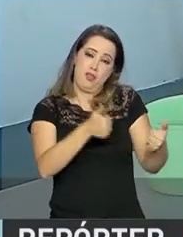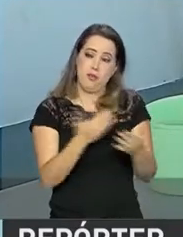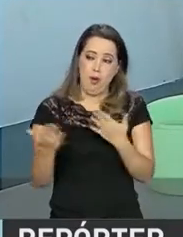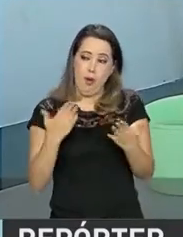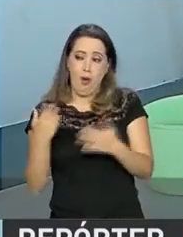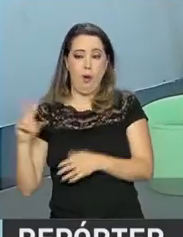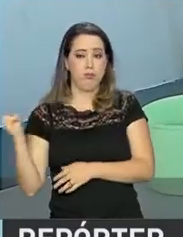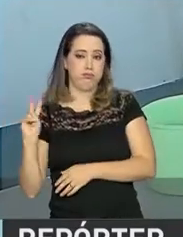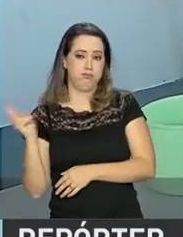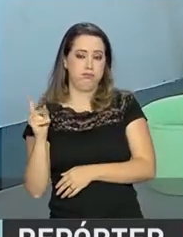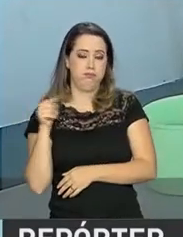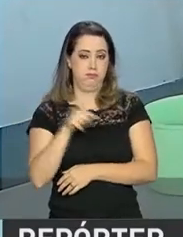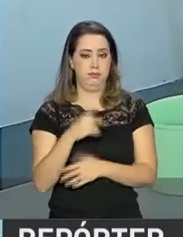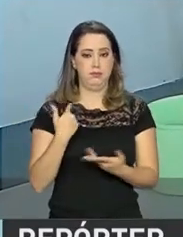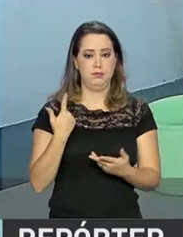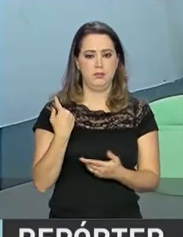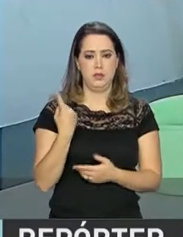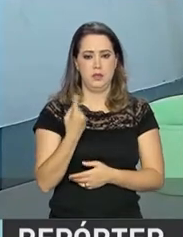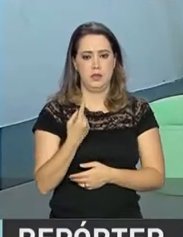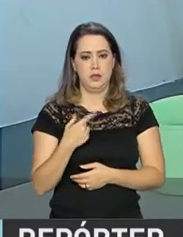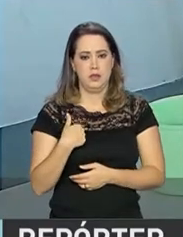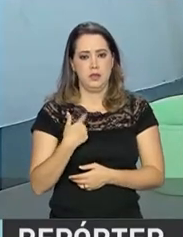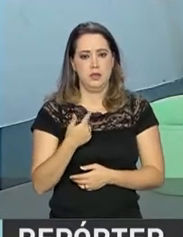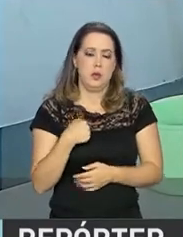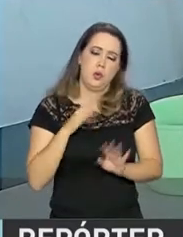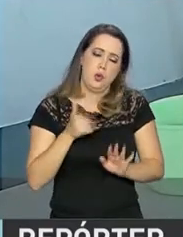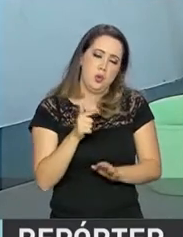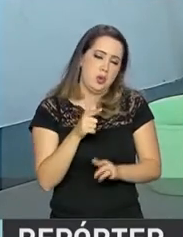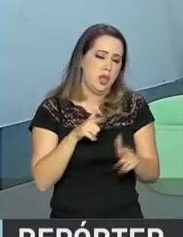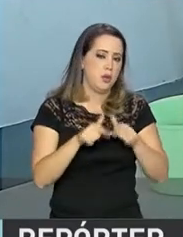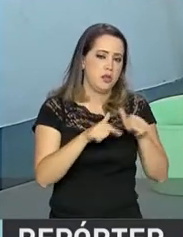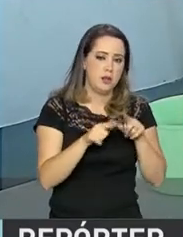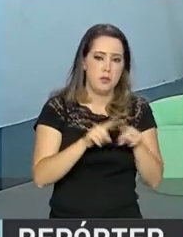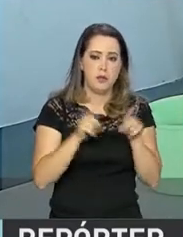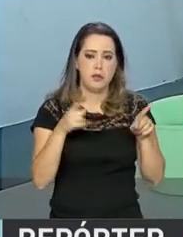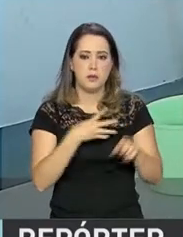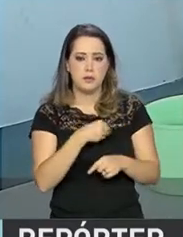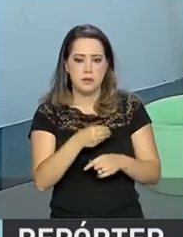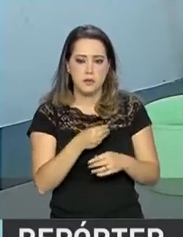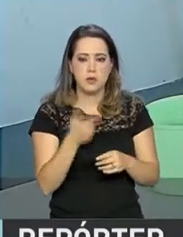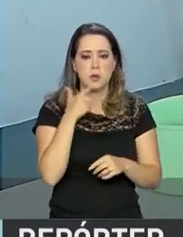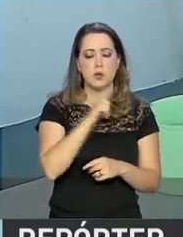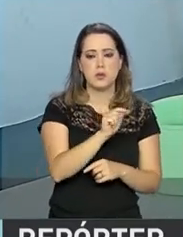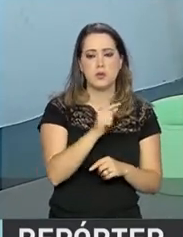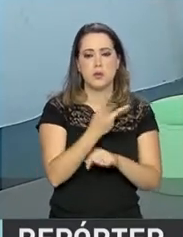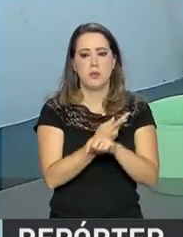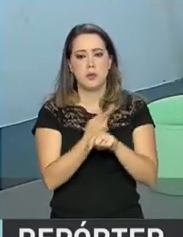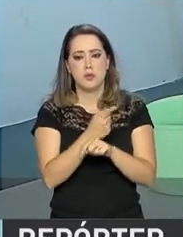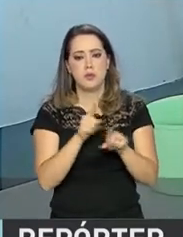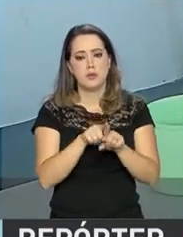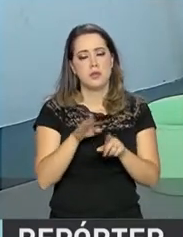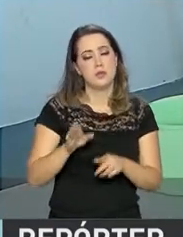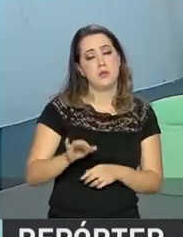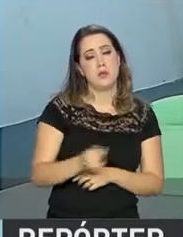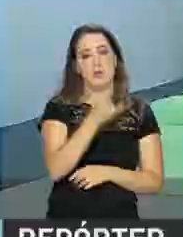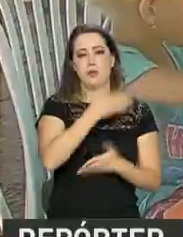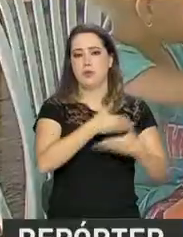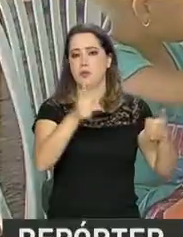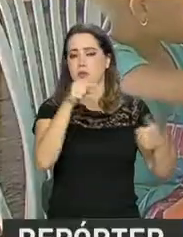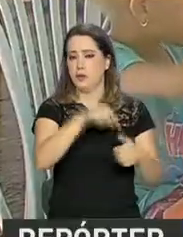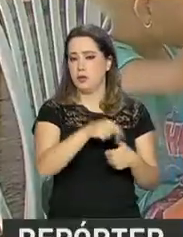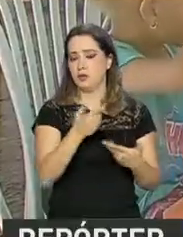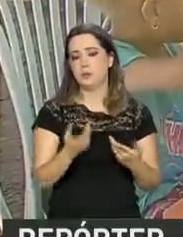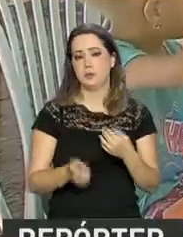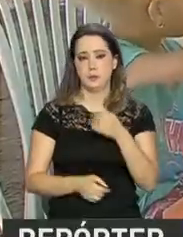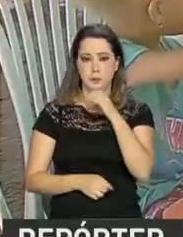eo a uma conseguiu travar conseguiu e provocando pedro chequer uma oportunidade que beneficiou o